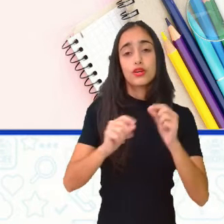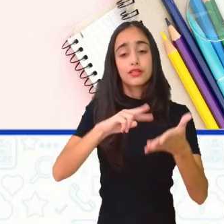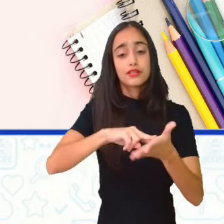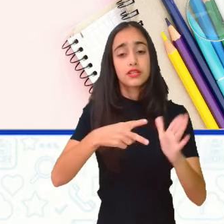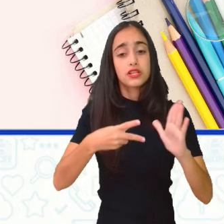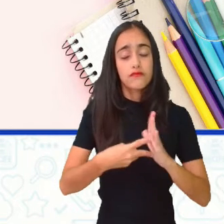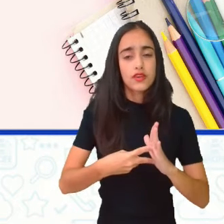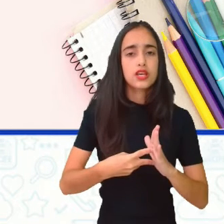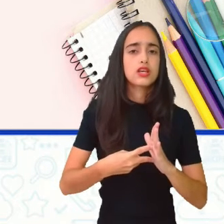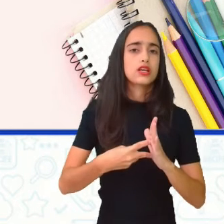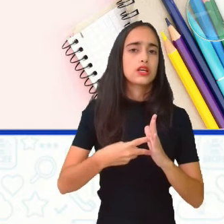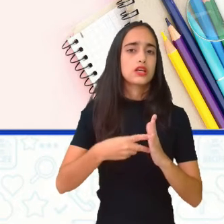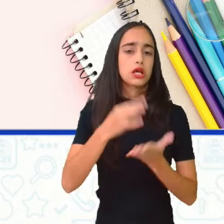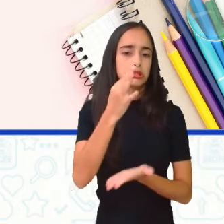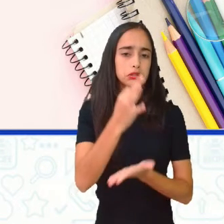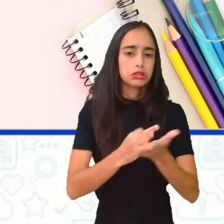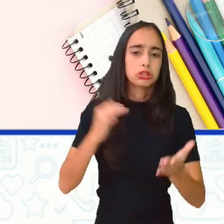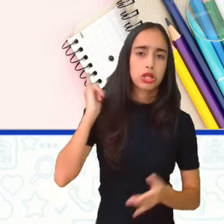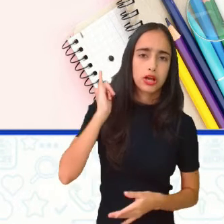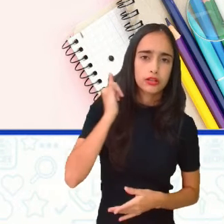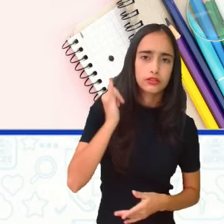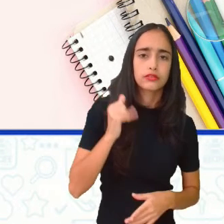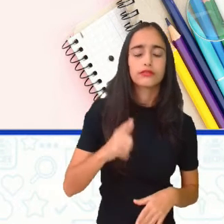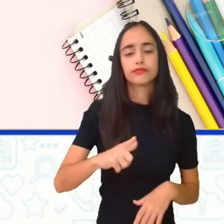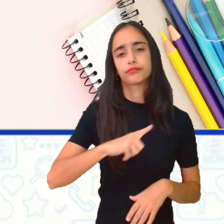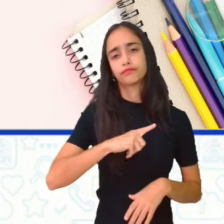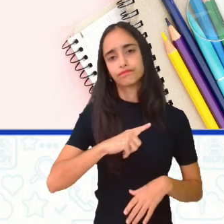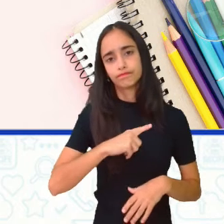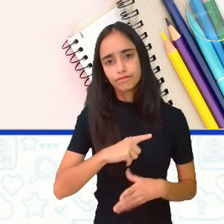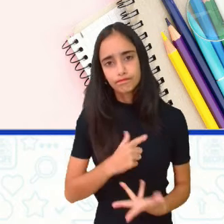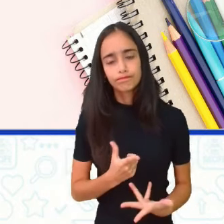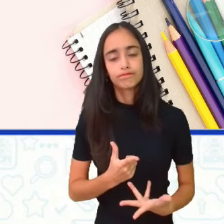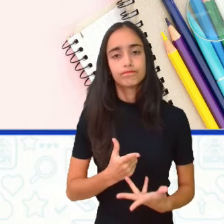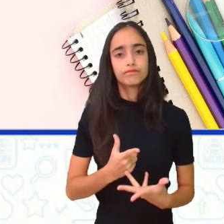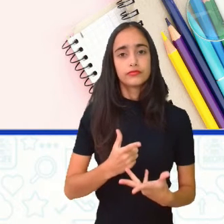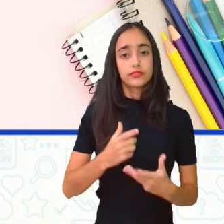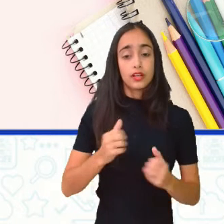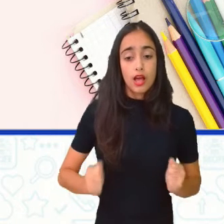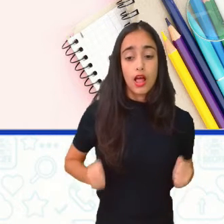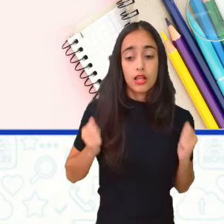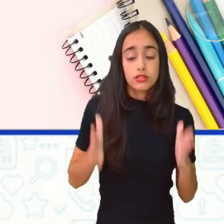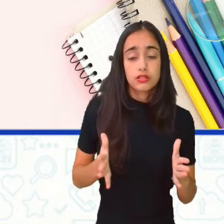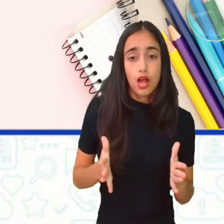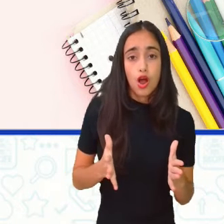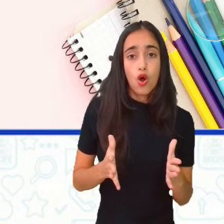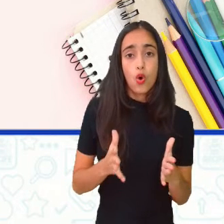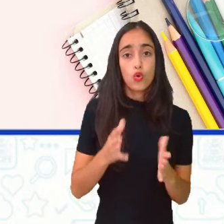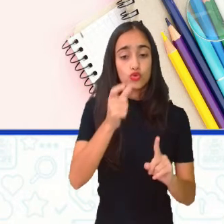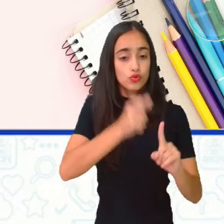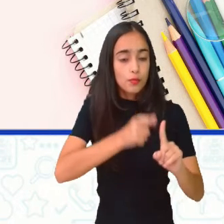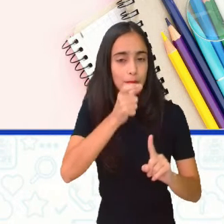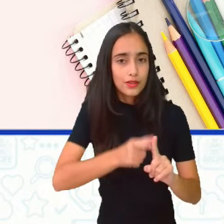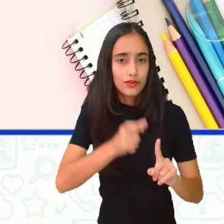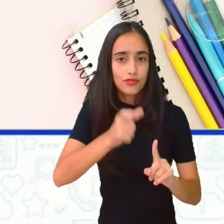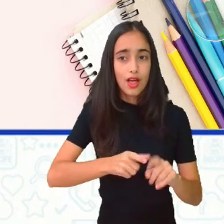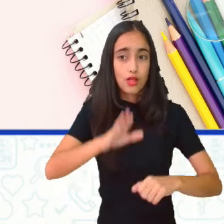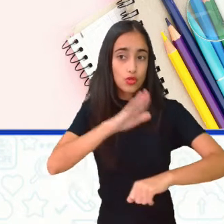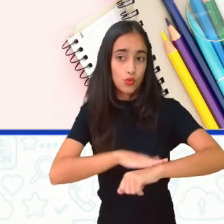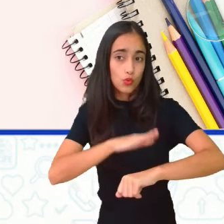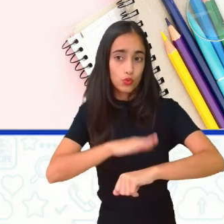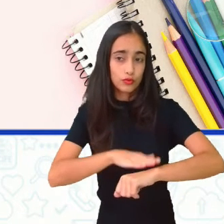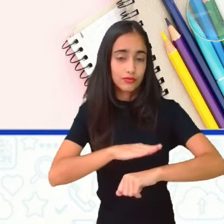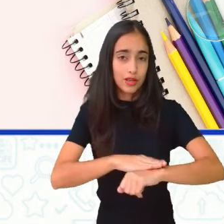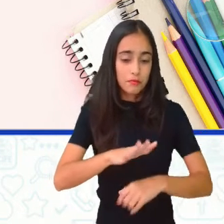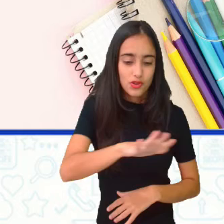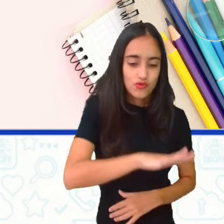de personagens no tempo e no espaço definido. Então, essa é a característica principal de um